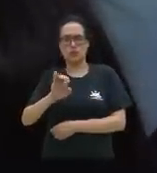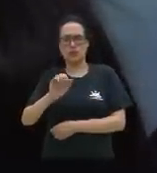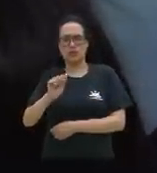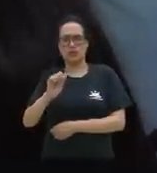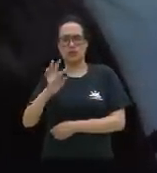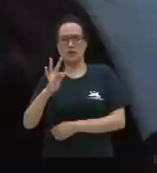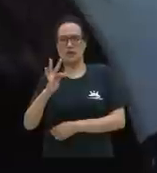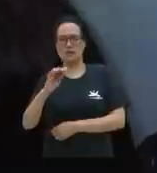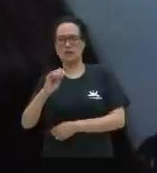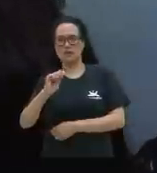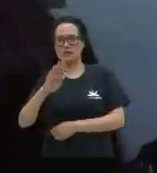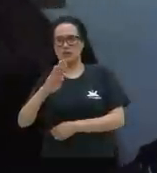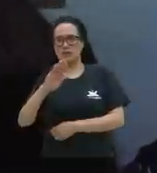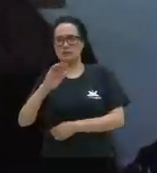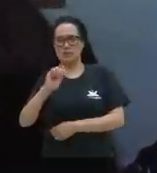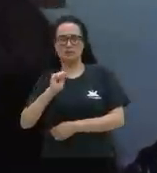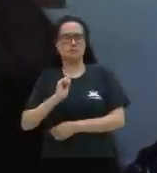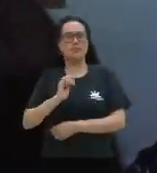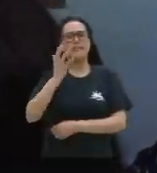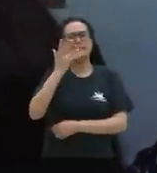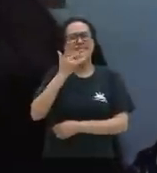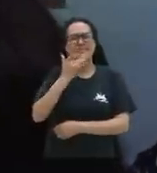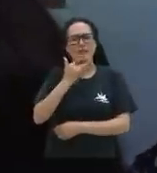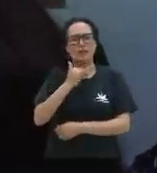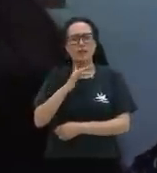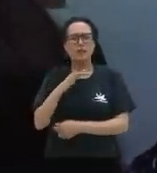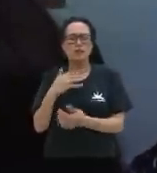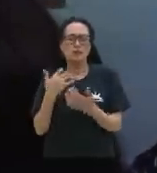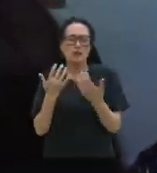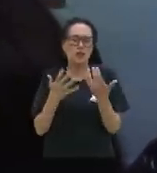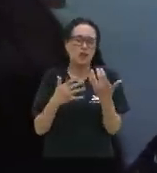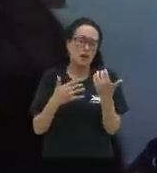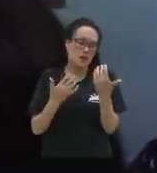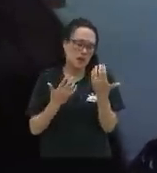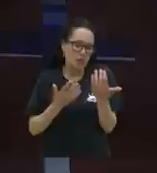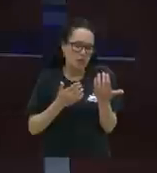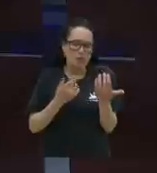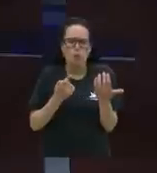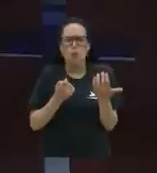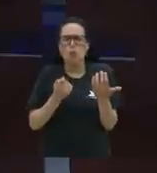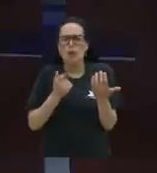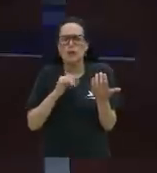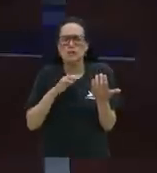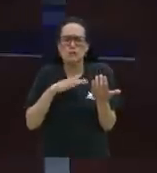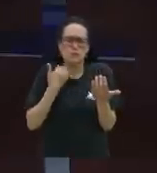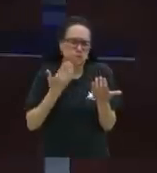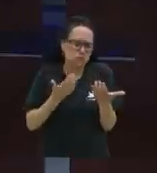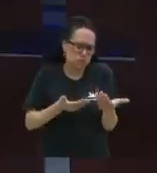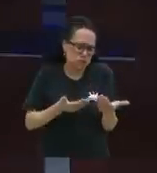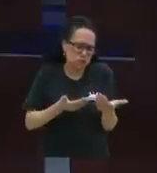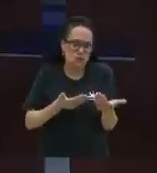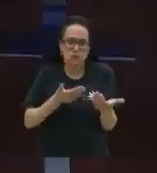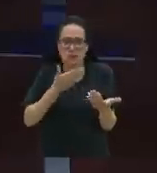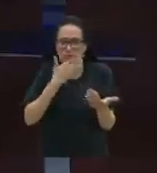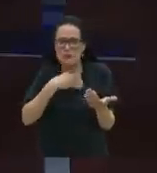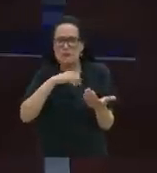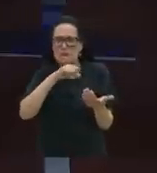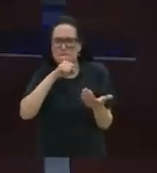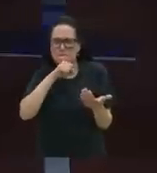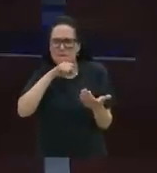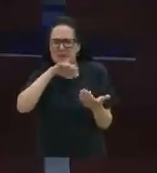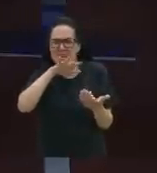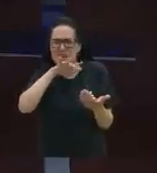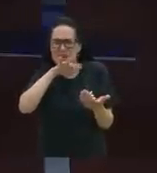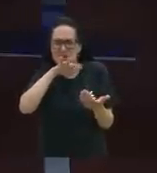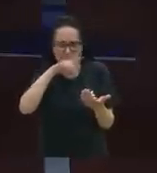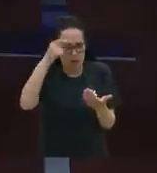criança, desfalecida de tanto sofrer maltrato de um pai ruim, da